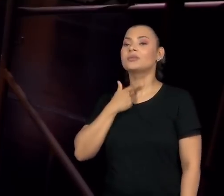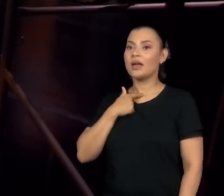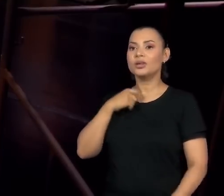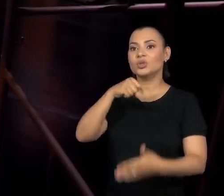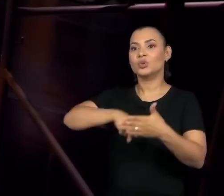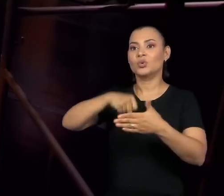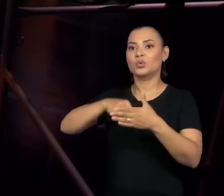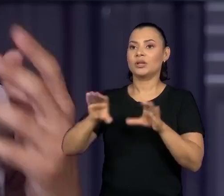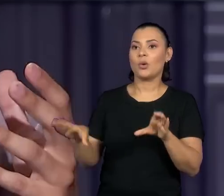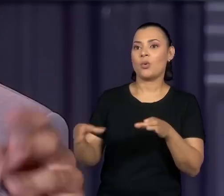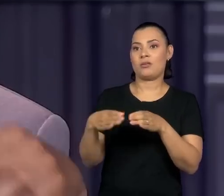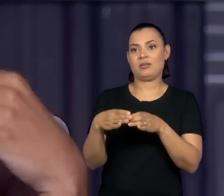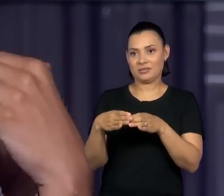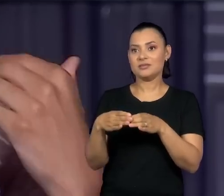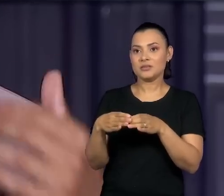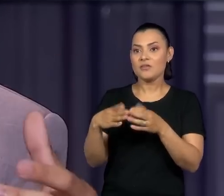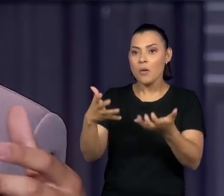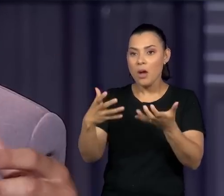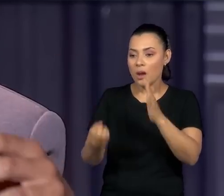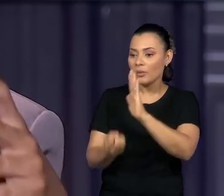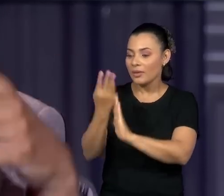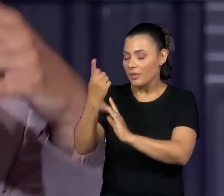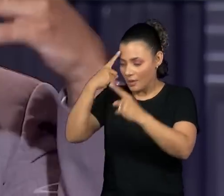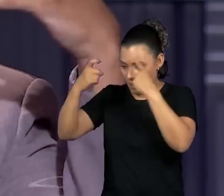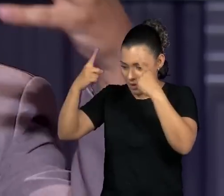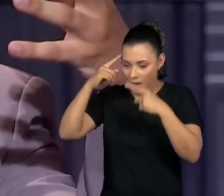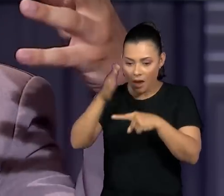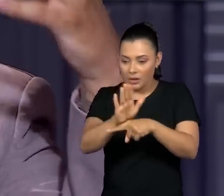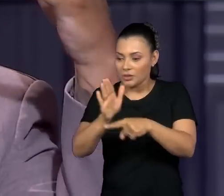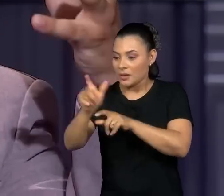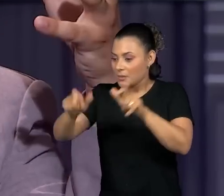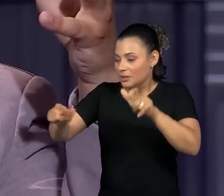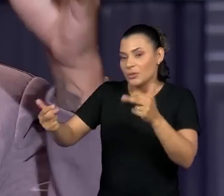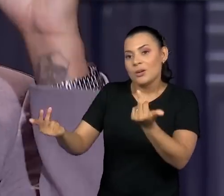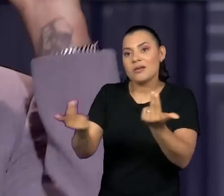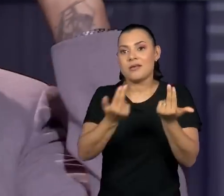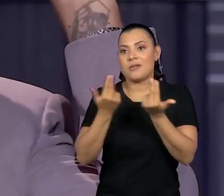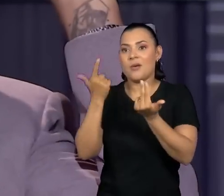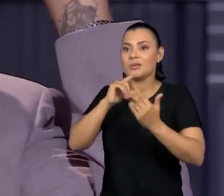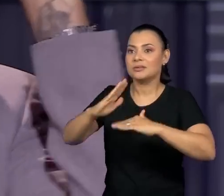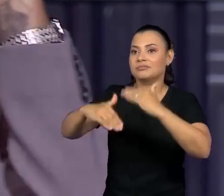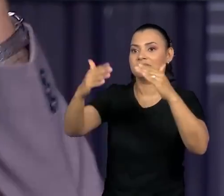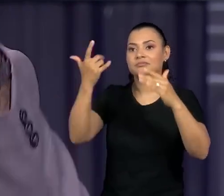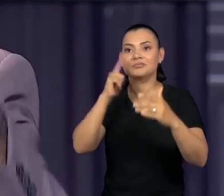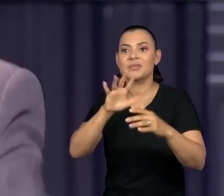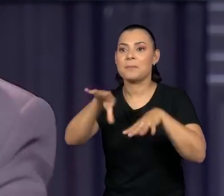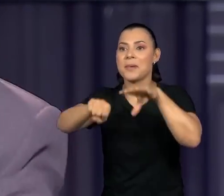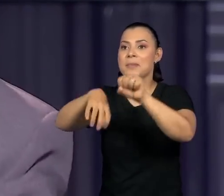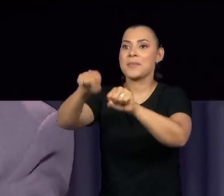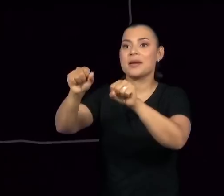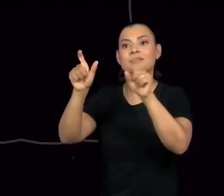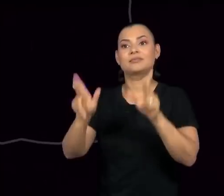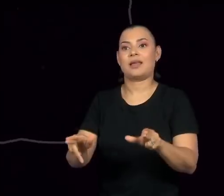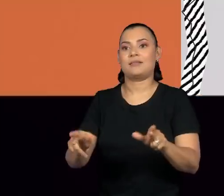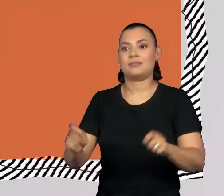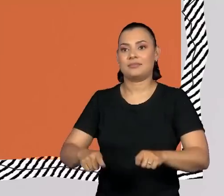coletiva, de que eu quero criar coisas e viabilizar coisas para que mais pessoas consigam chegar em locais do